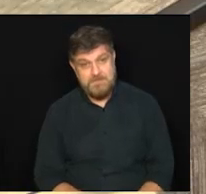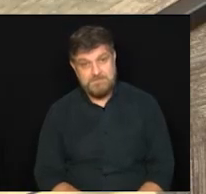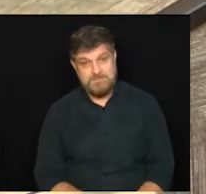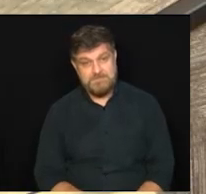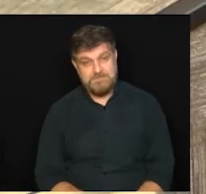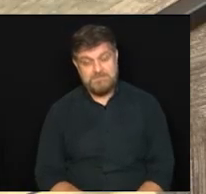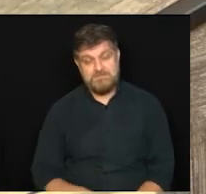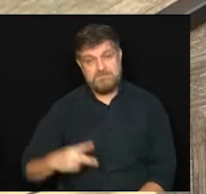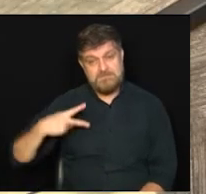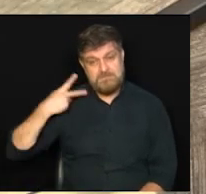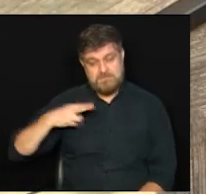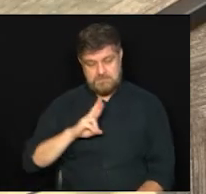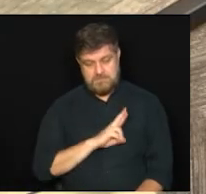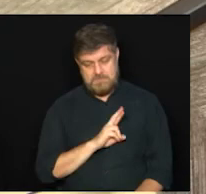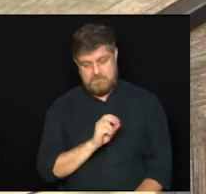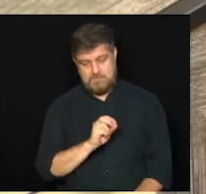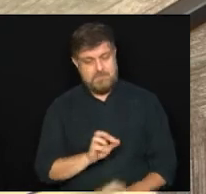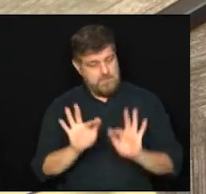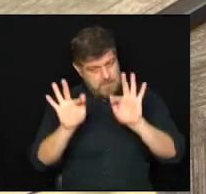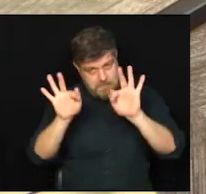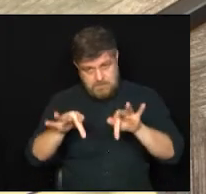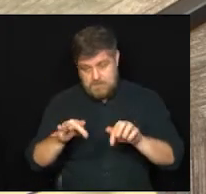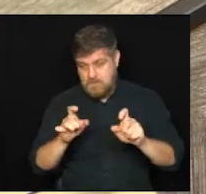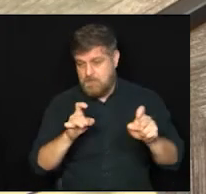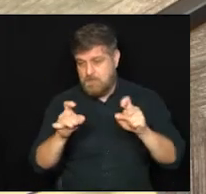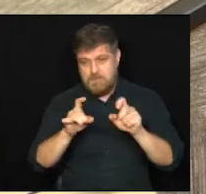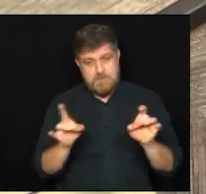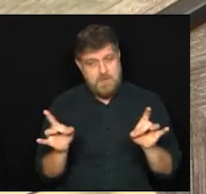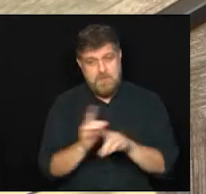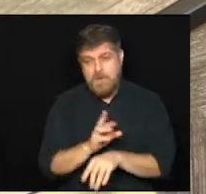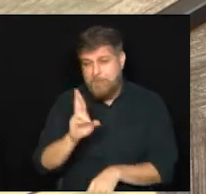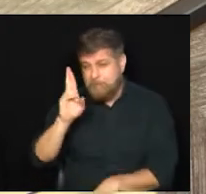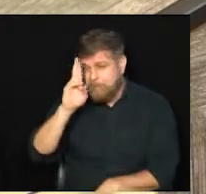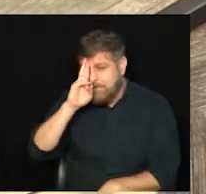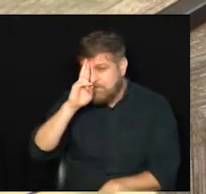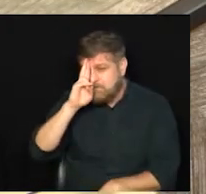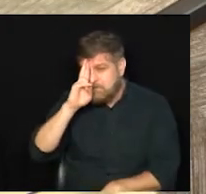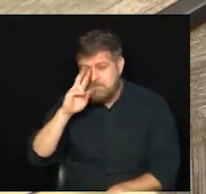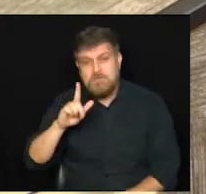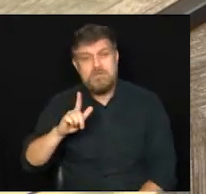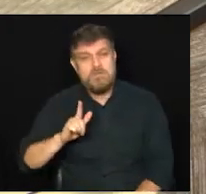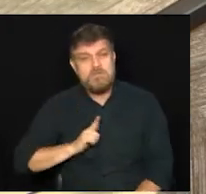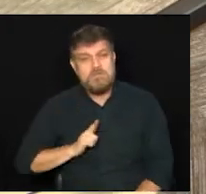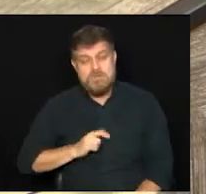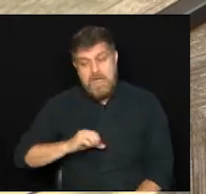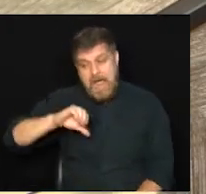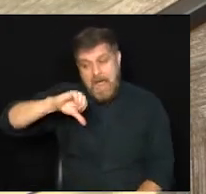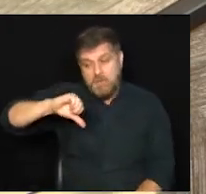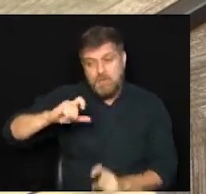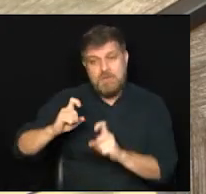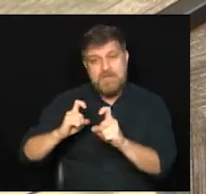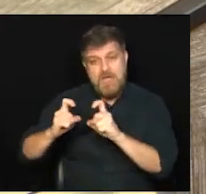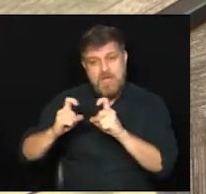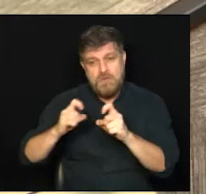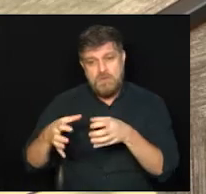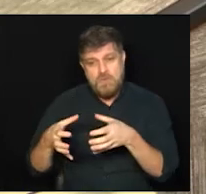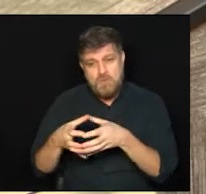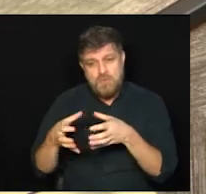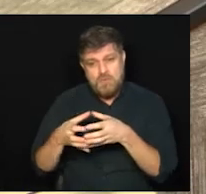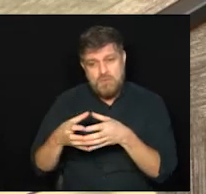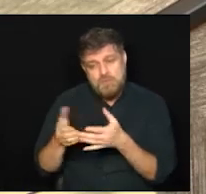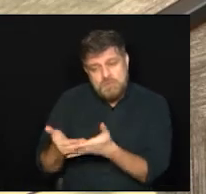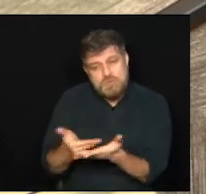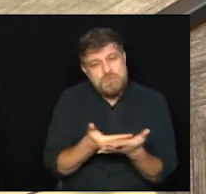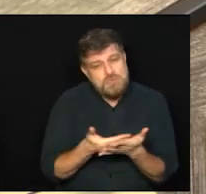O vereador Luiz Rossini acaba de encerrar, então, a meio-dia em ponto, esta 9ª reunião da Comissão Especial de